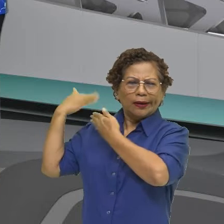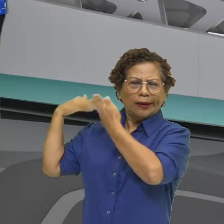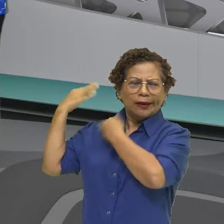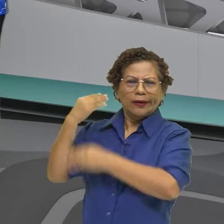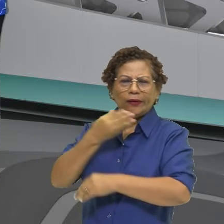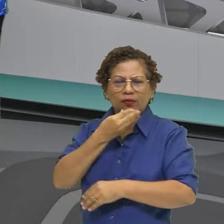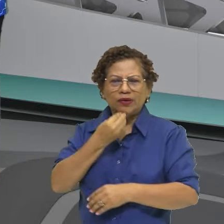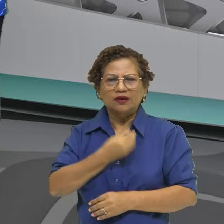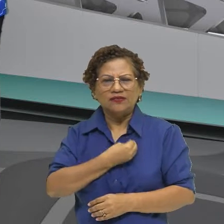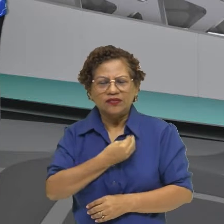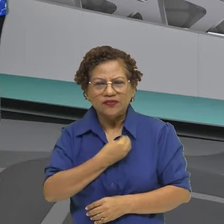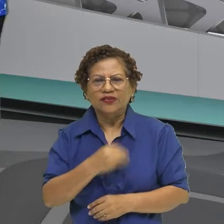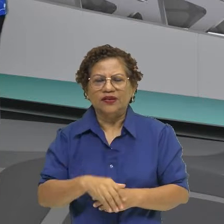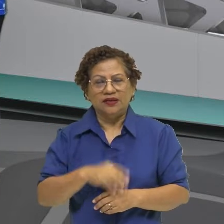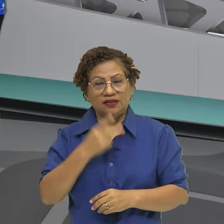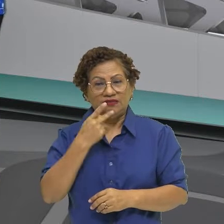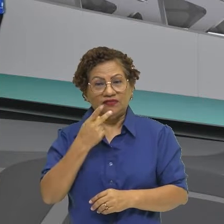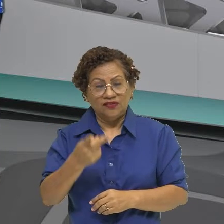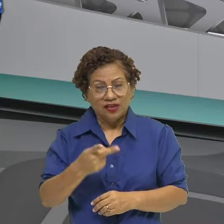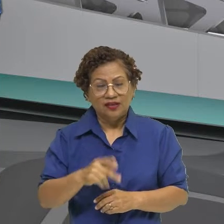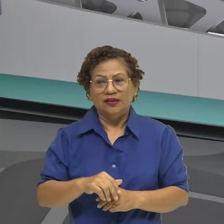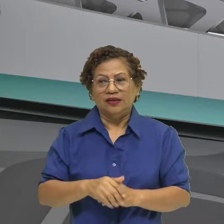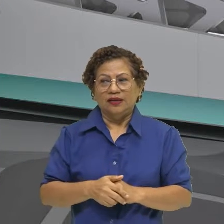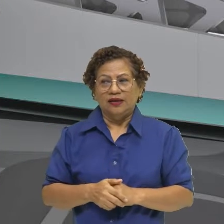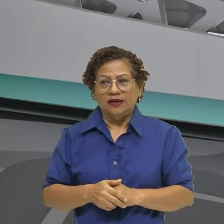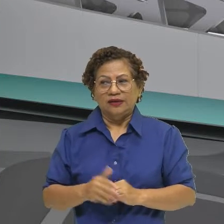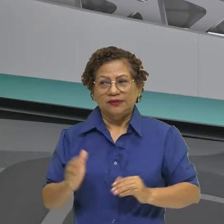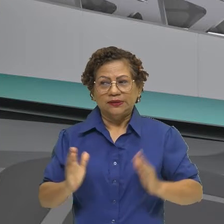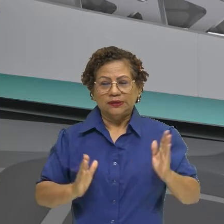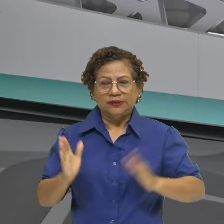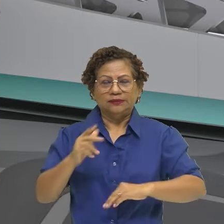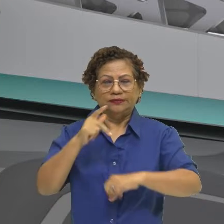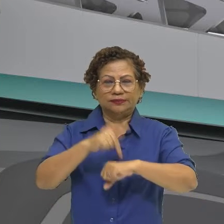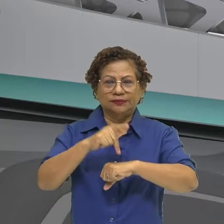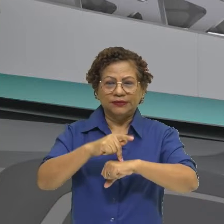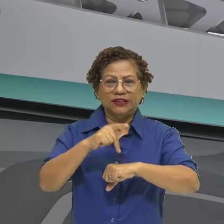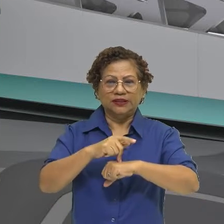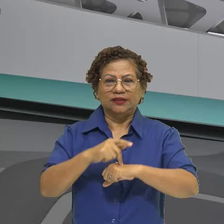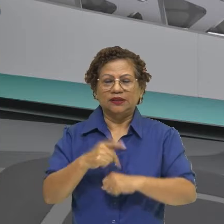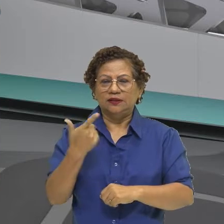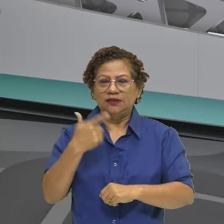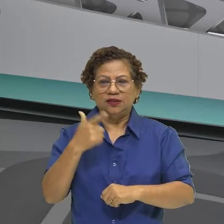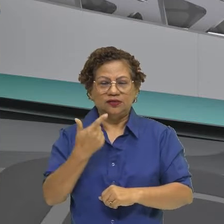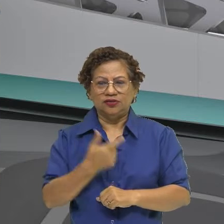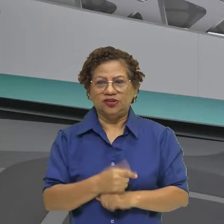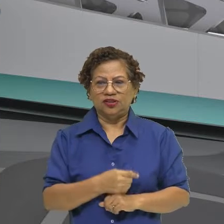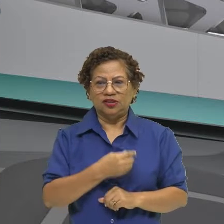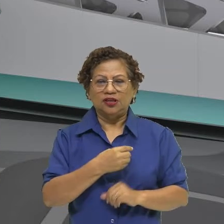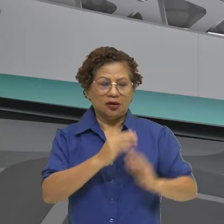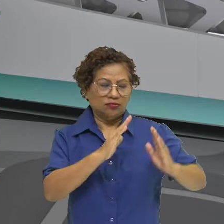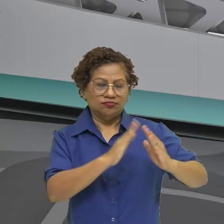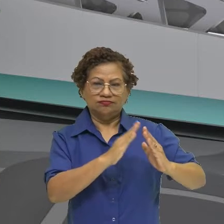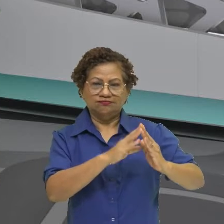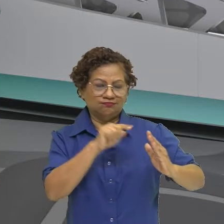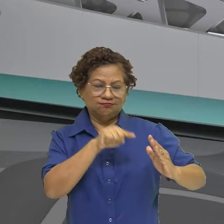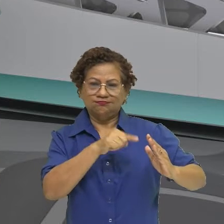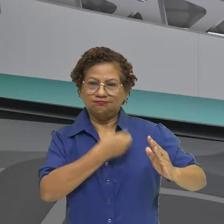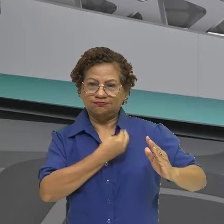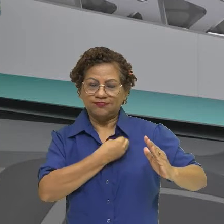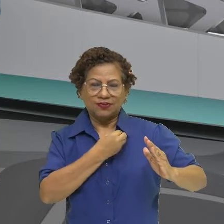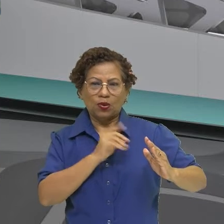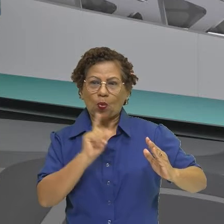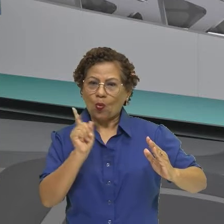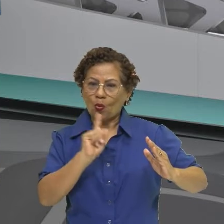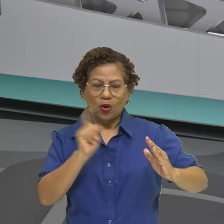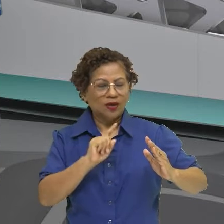período paleolítico superior, o homem ele não tinha moradia fixa. Mas, professora, por que ele